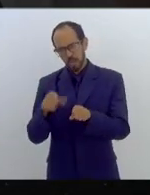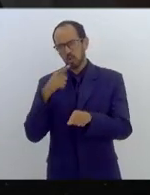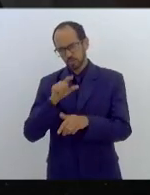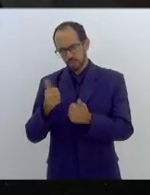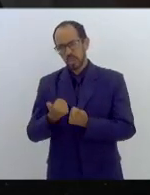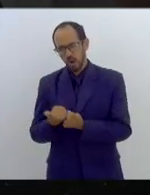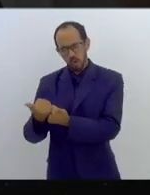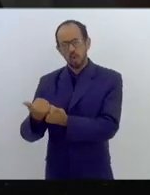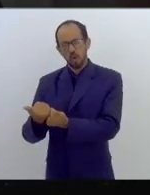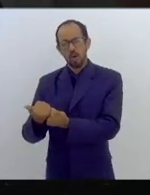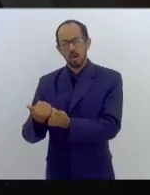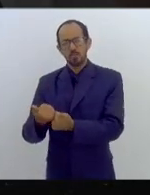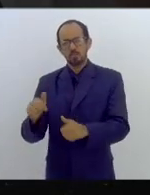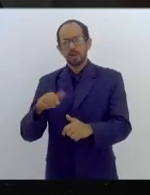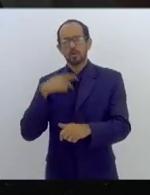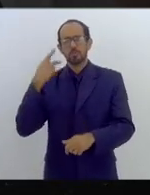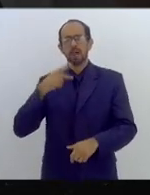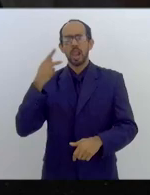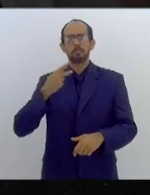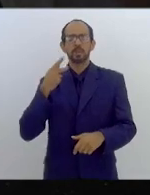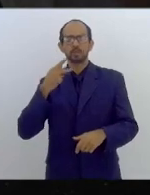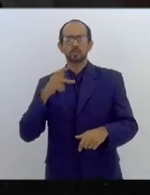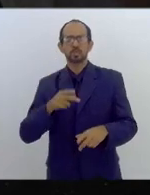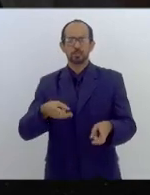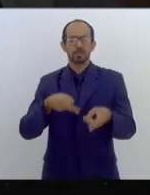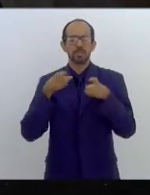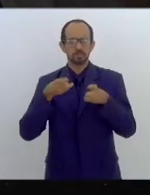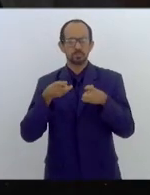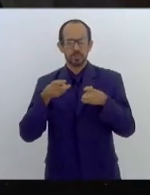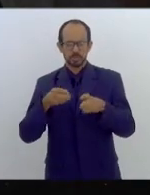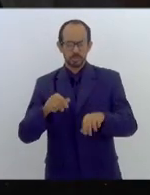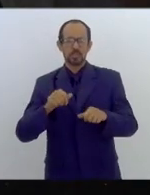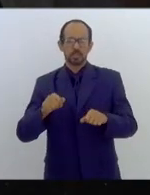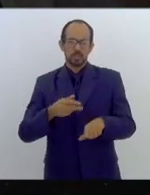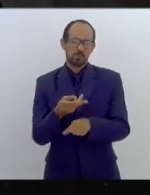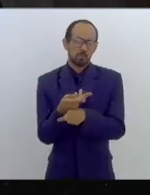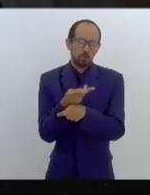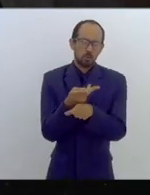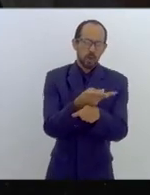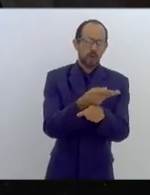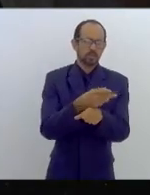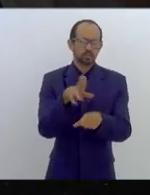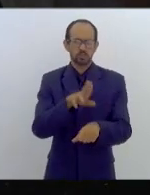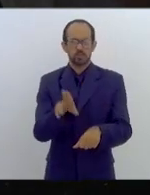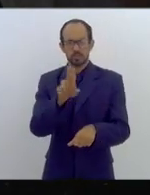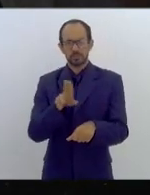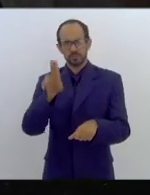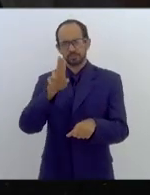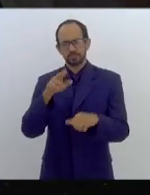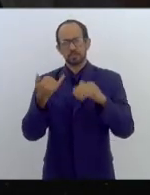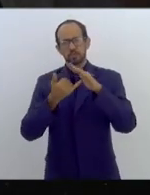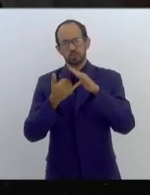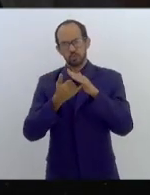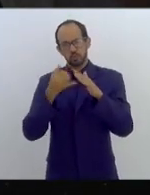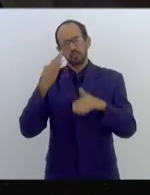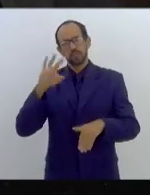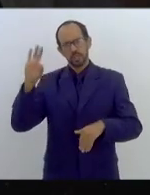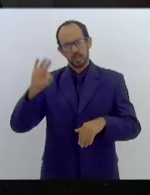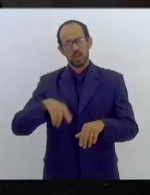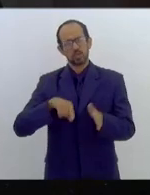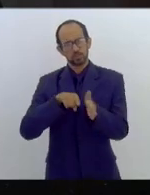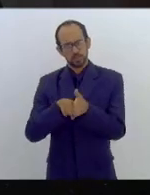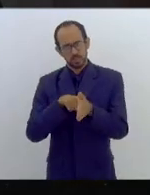Parlamento Fluminense fosse reconhecido, identificado, procurado, buscado por universidades, por institutos federais, por institutos de pesquisa,